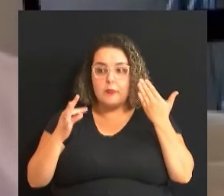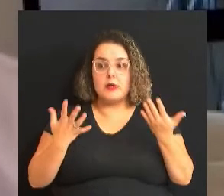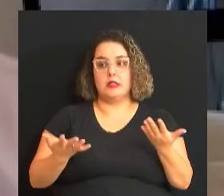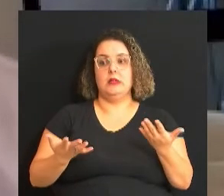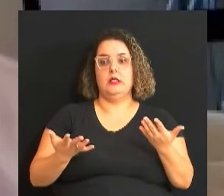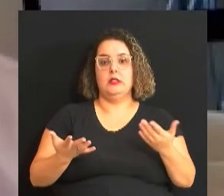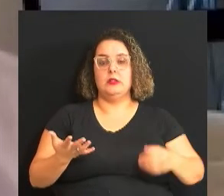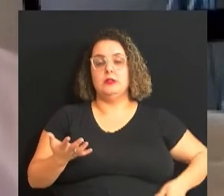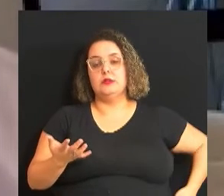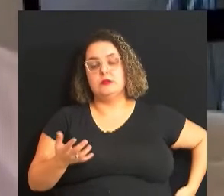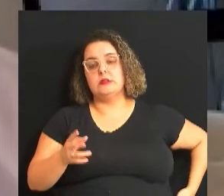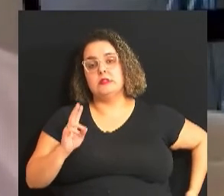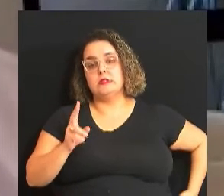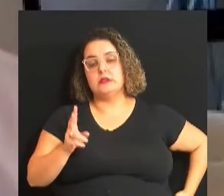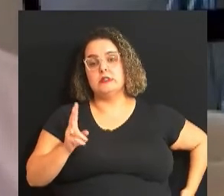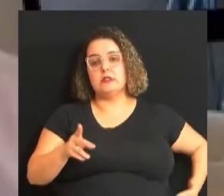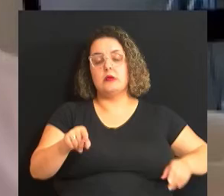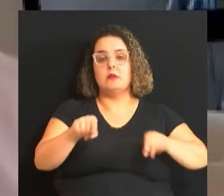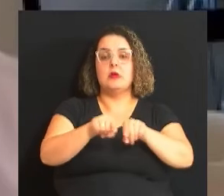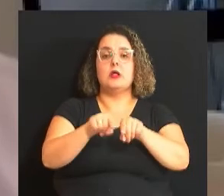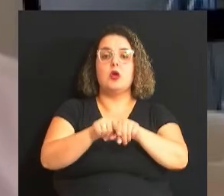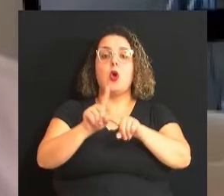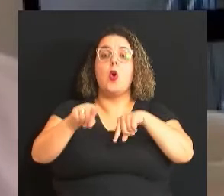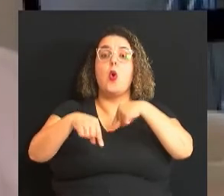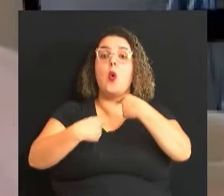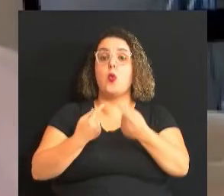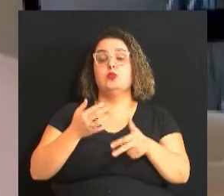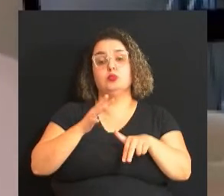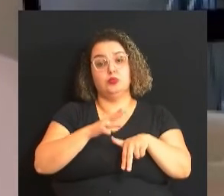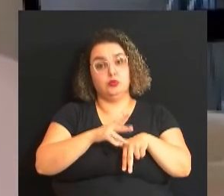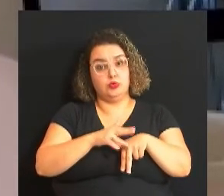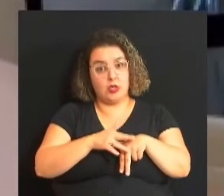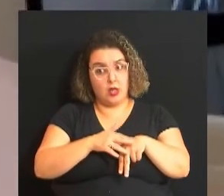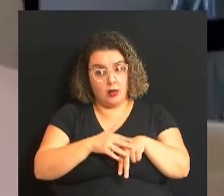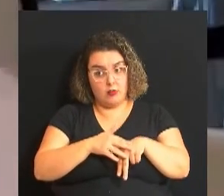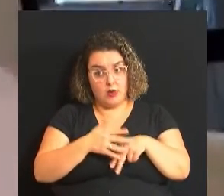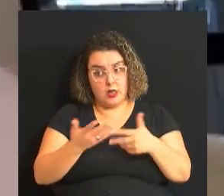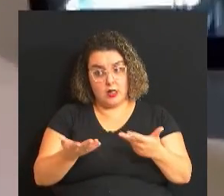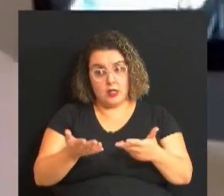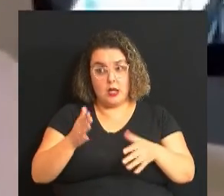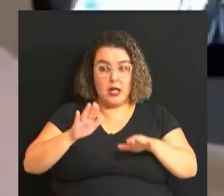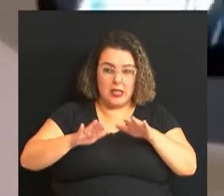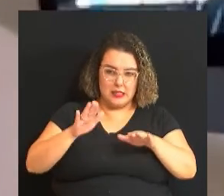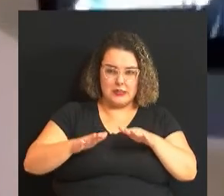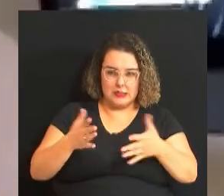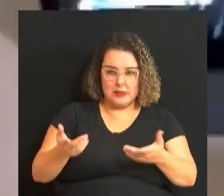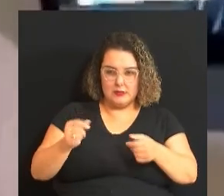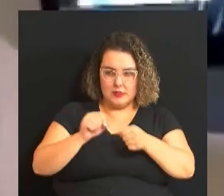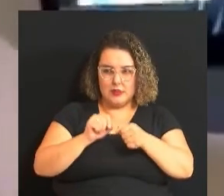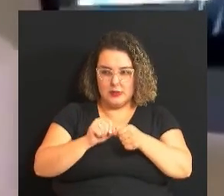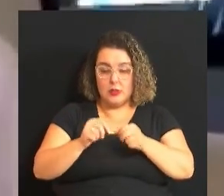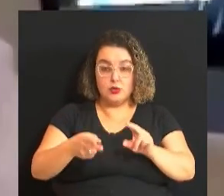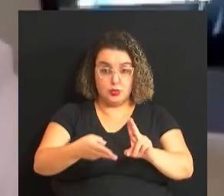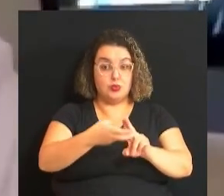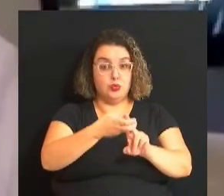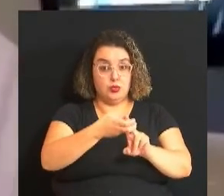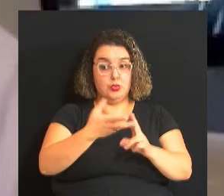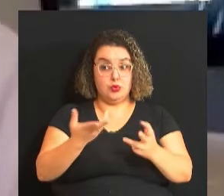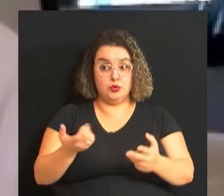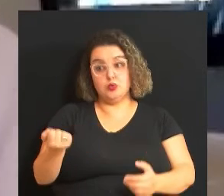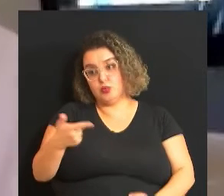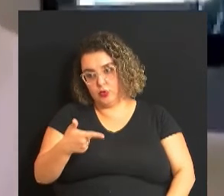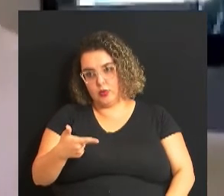mão frequentemente de outros pacientes. É mais fácil, às vezes, a gente fazer isso até no SUS do que em